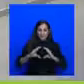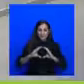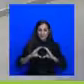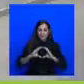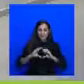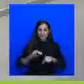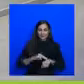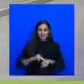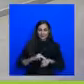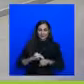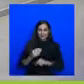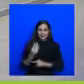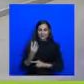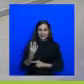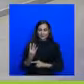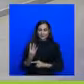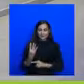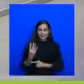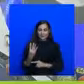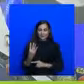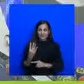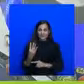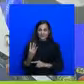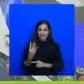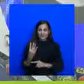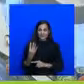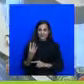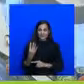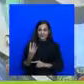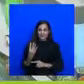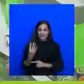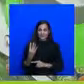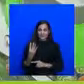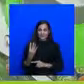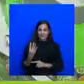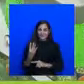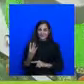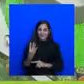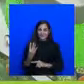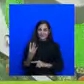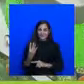Bola marrom, número 4.